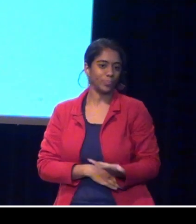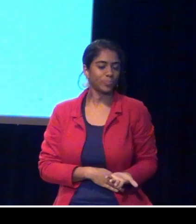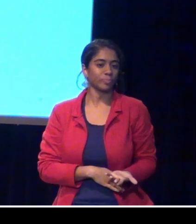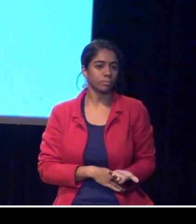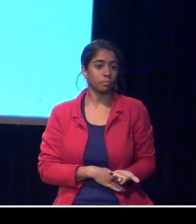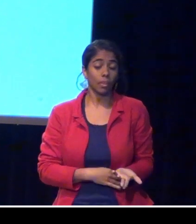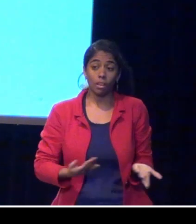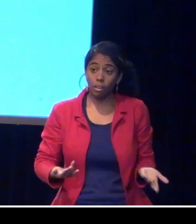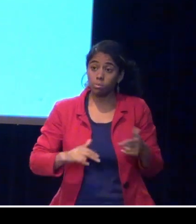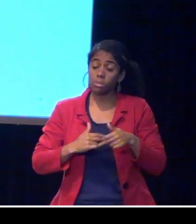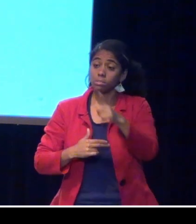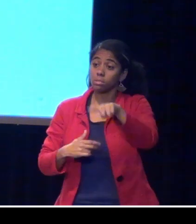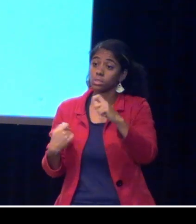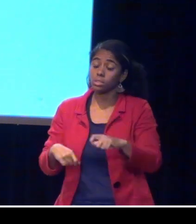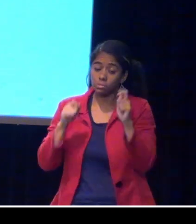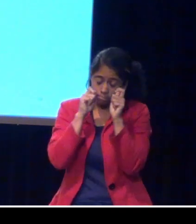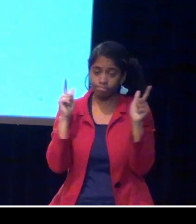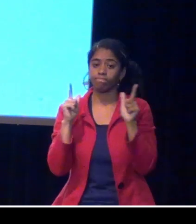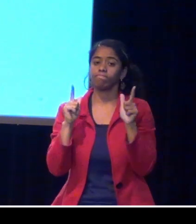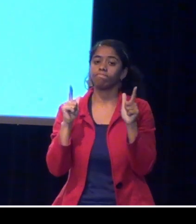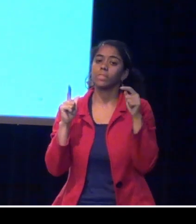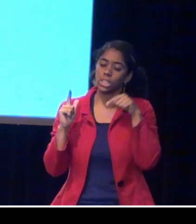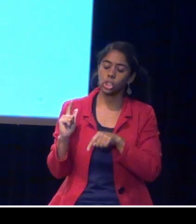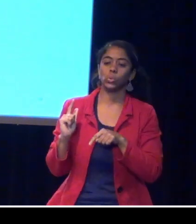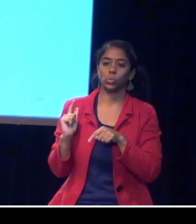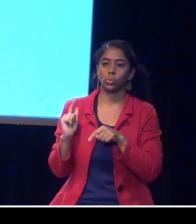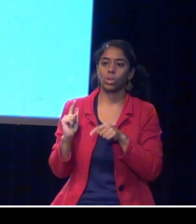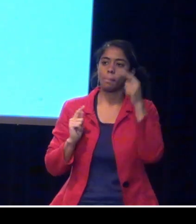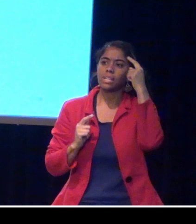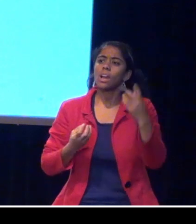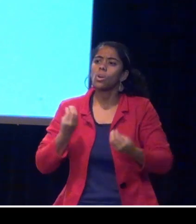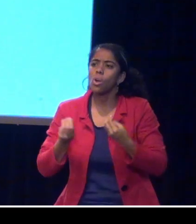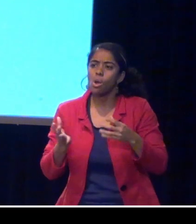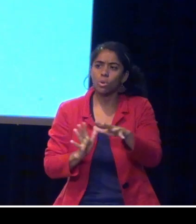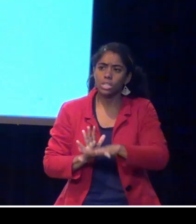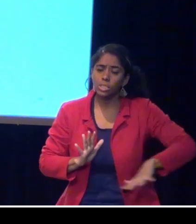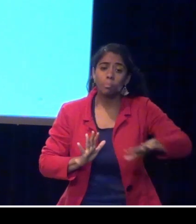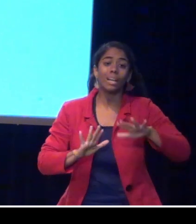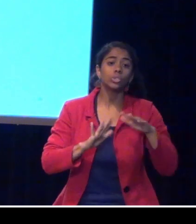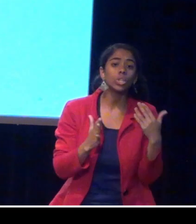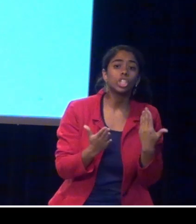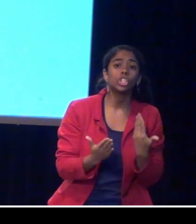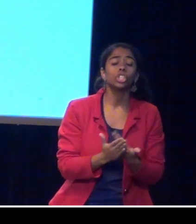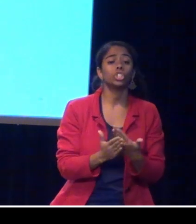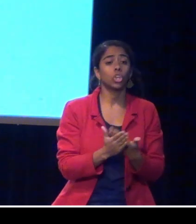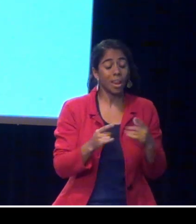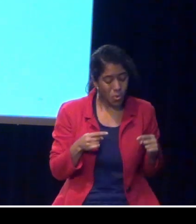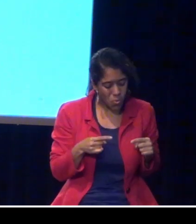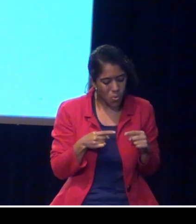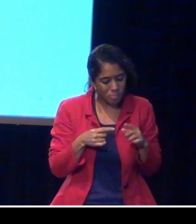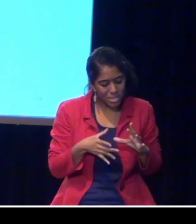Então, a gente precisa estar atento para isso, de como deixar os nossos espaços escolares mais impregnados dessa